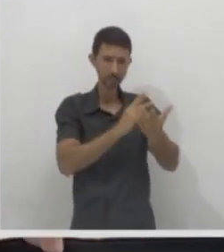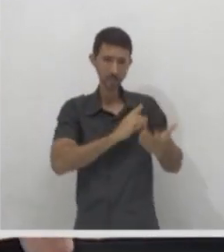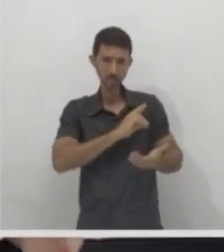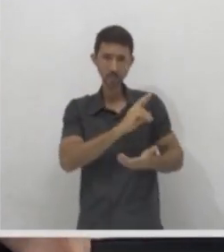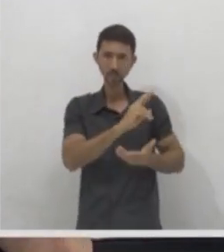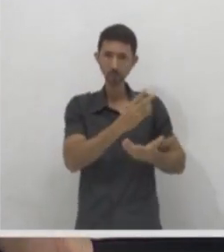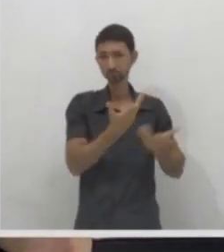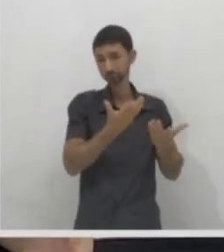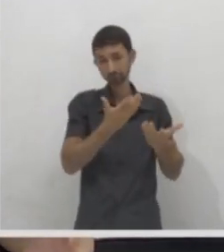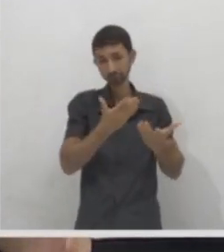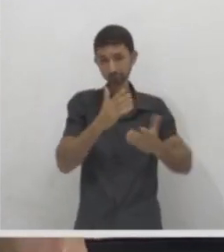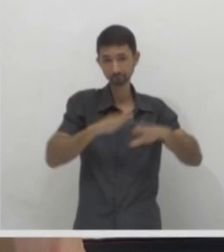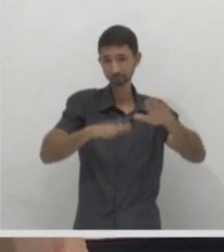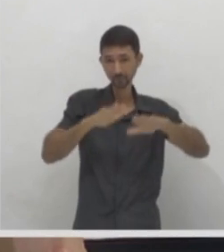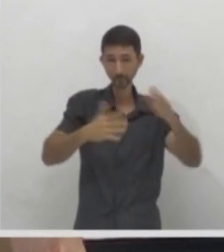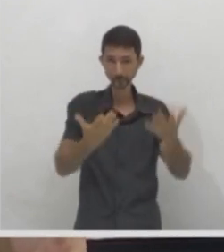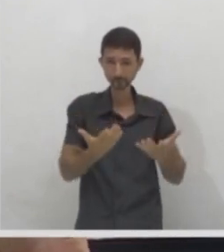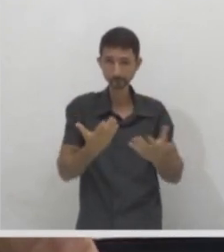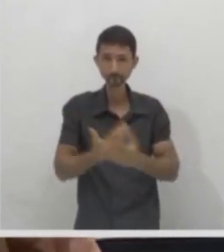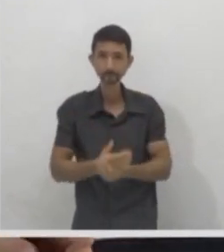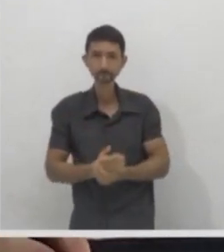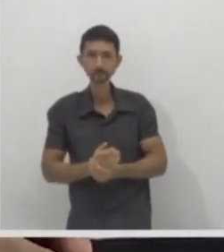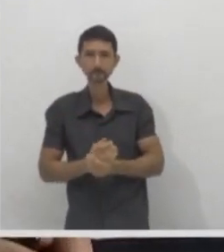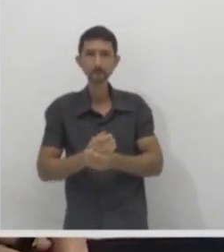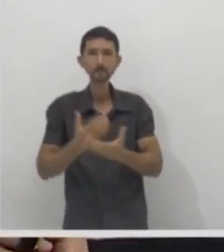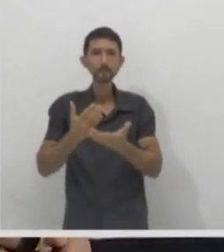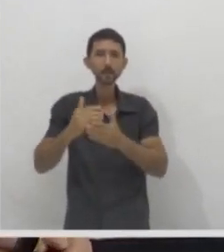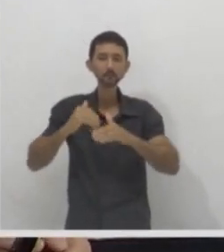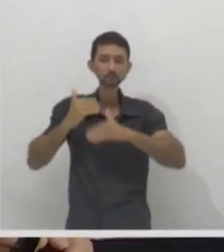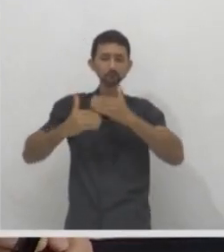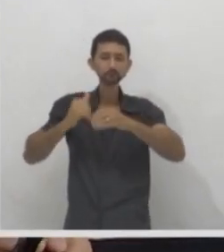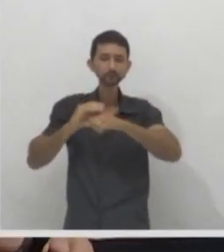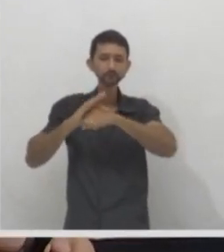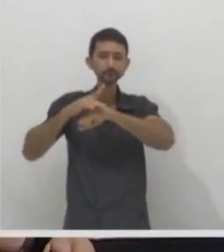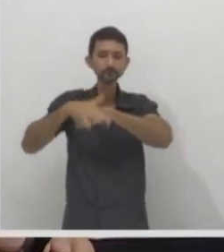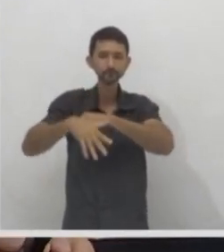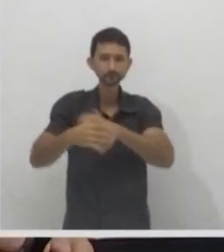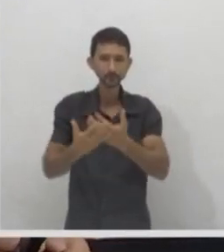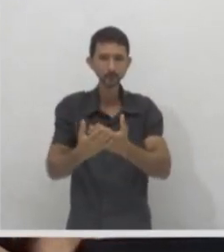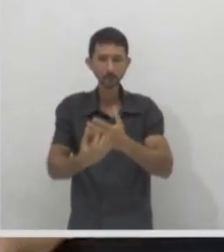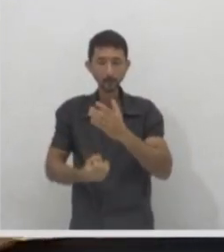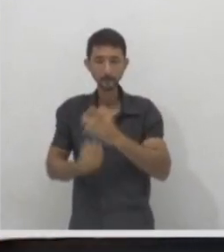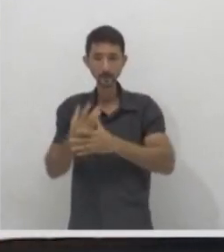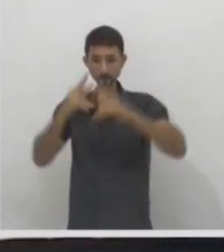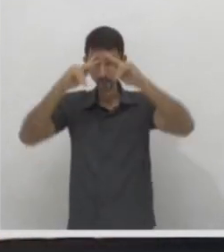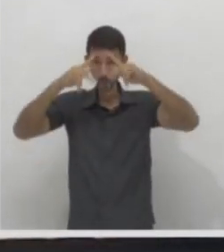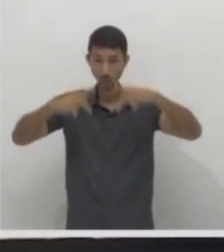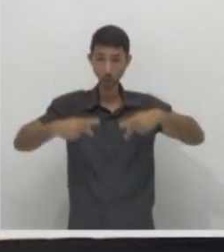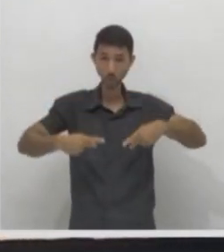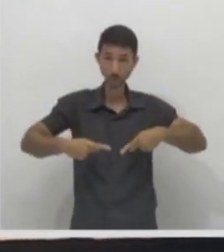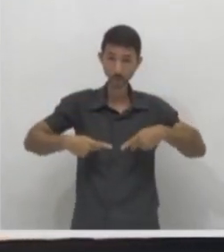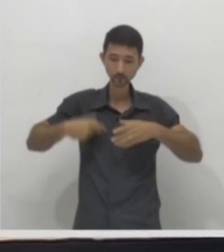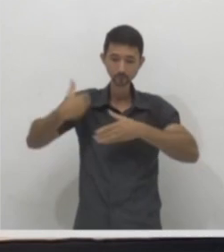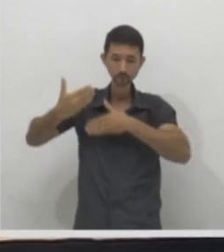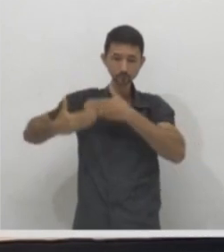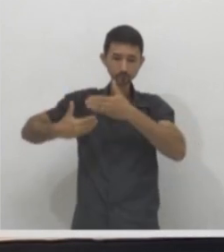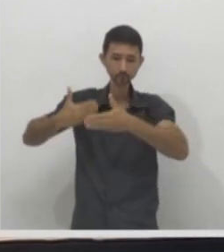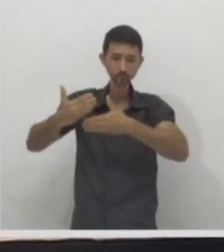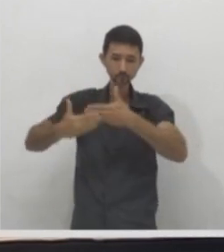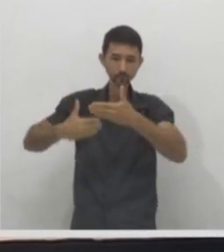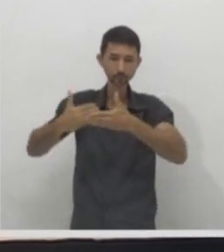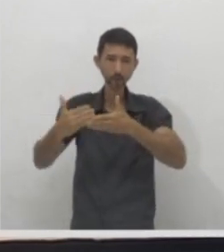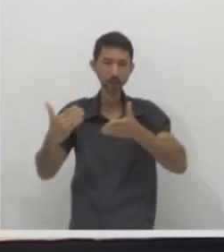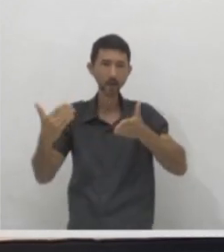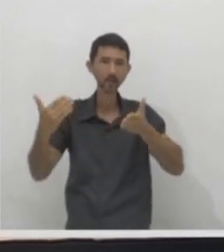de qualquer maneira, a pré-história começa com o surgimento dos primeiros seres humanos e vai até